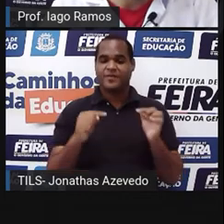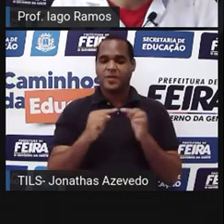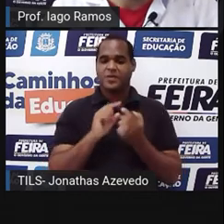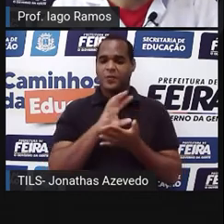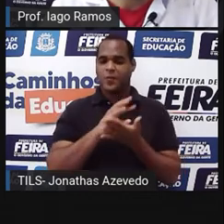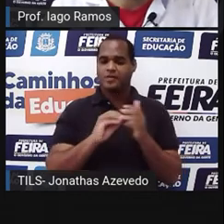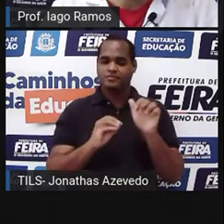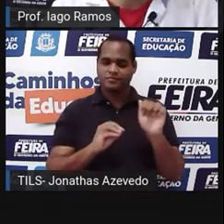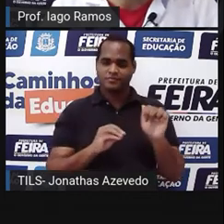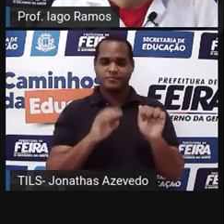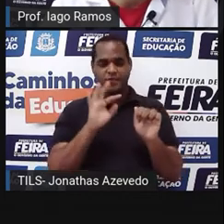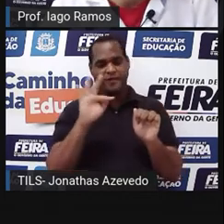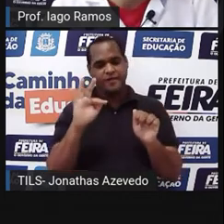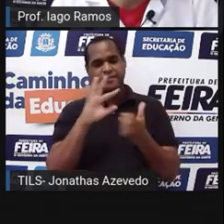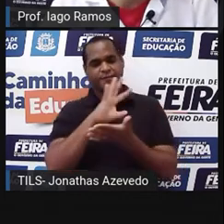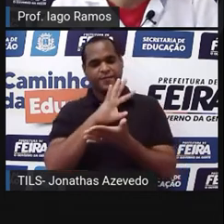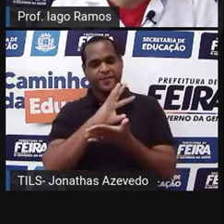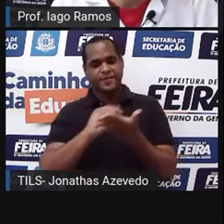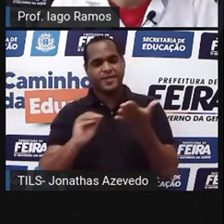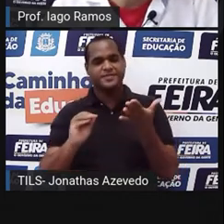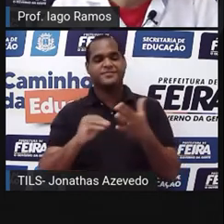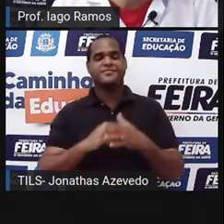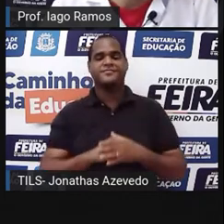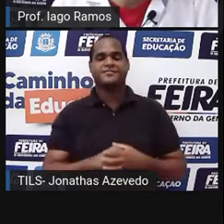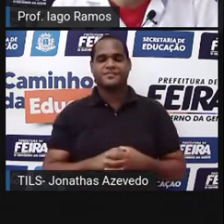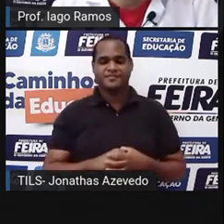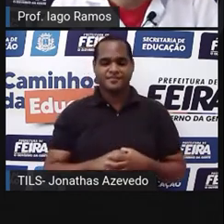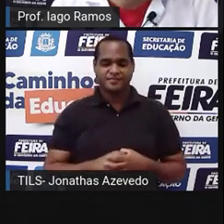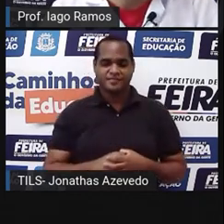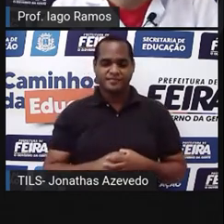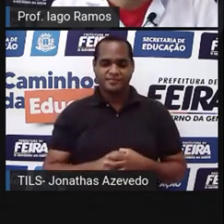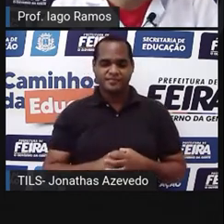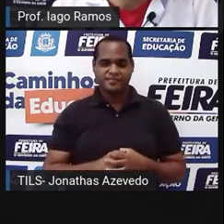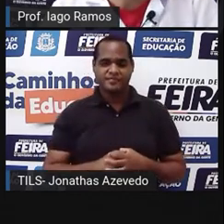aqui no A, no triângulozinho menor, que também dá